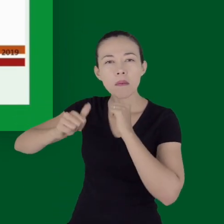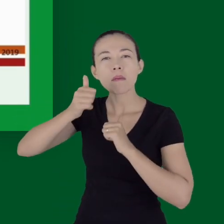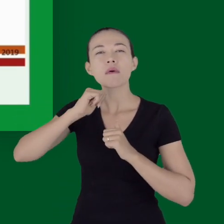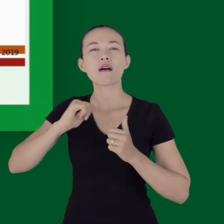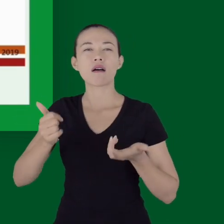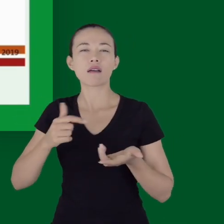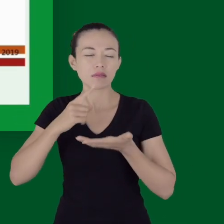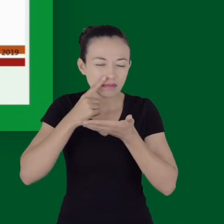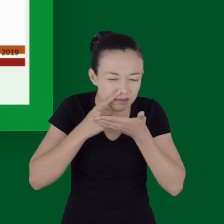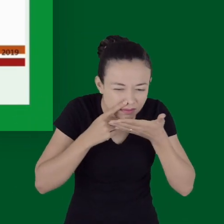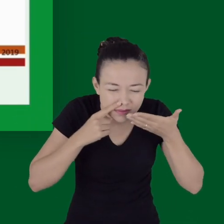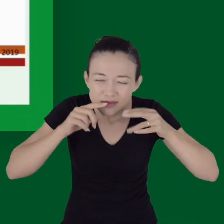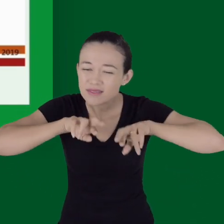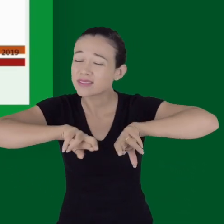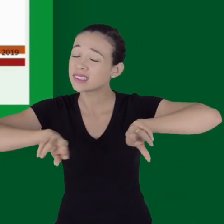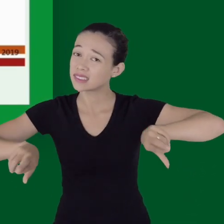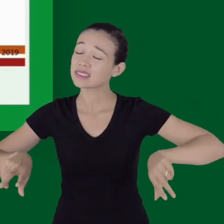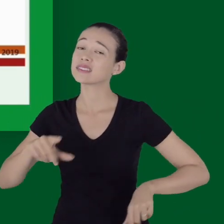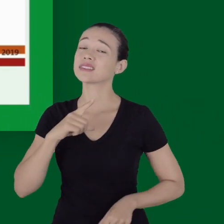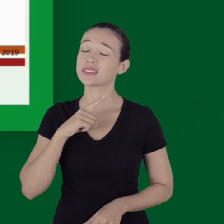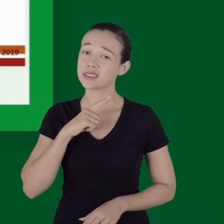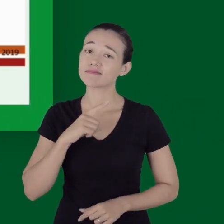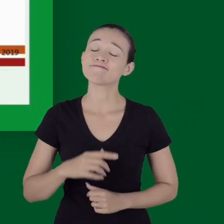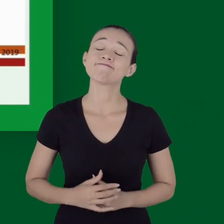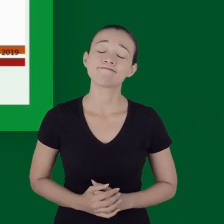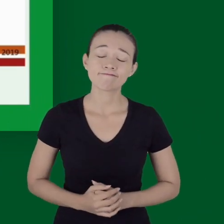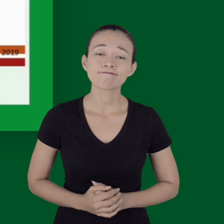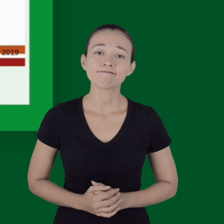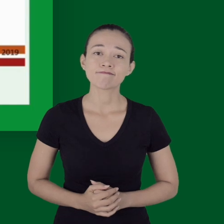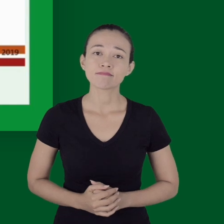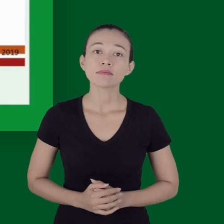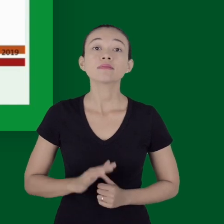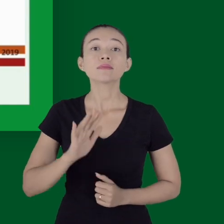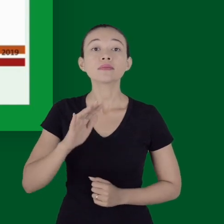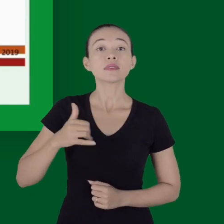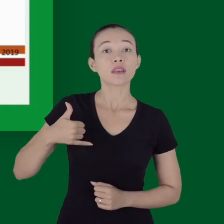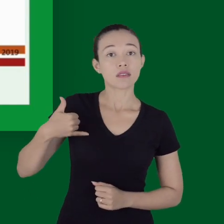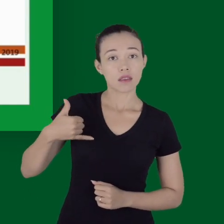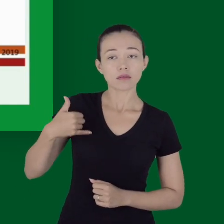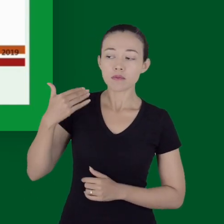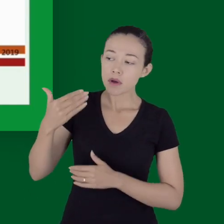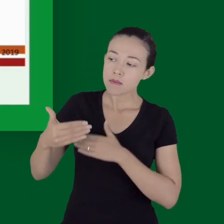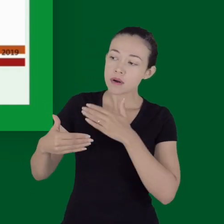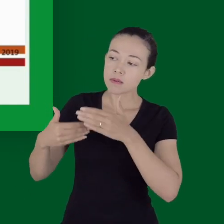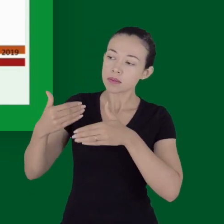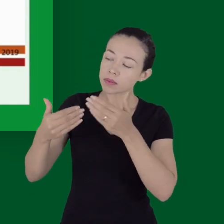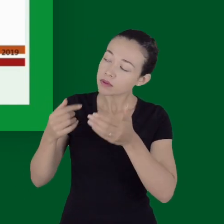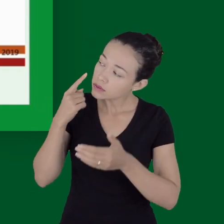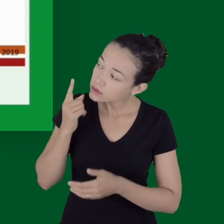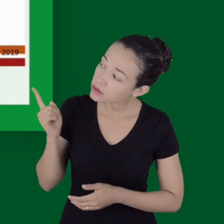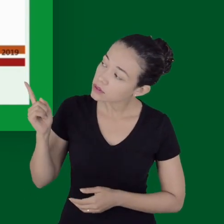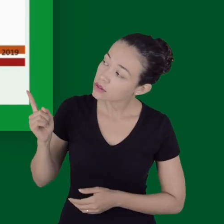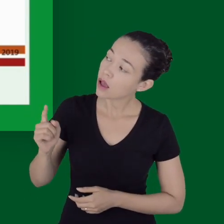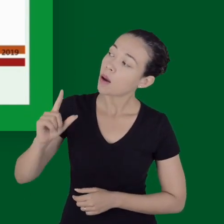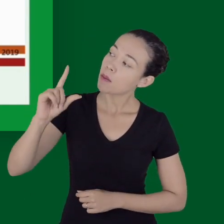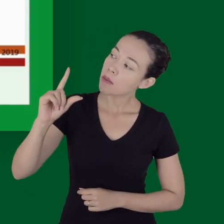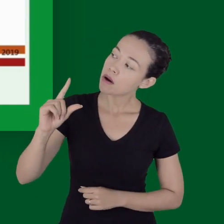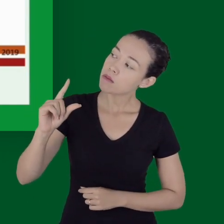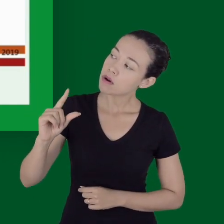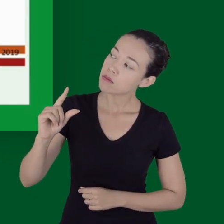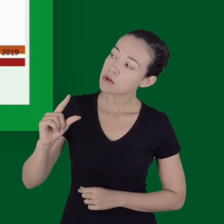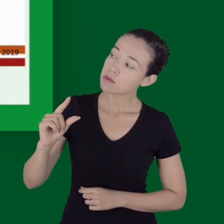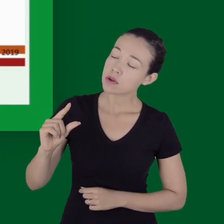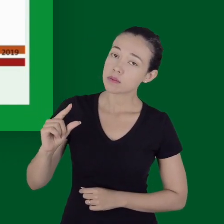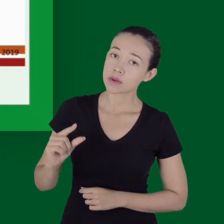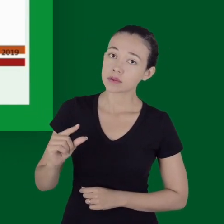risco, pela associação com o consumo de bebidas alcoólicas e outras substâncias psicoativas, né? A gente observa, então,